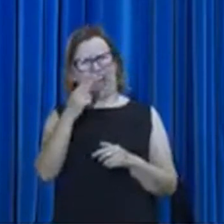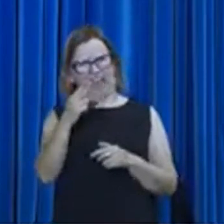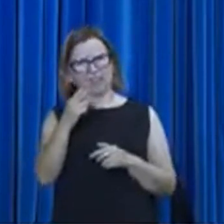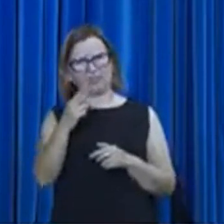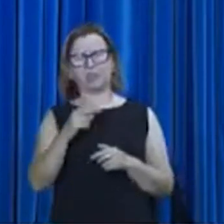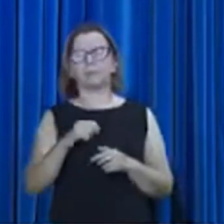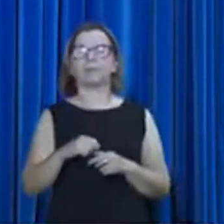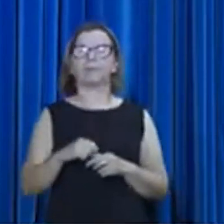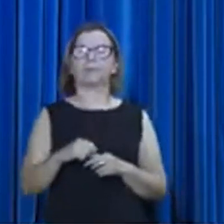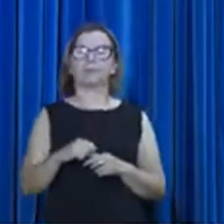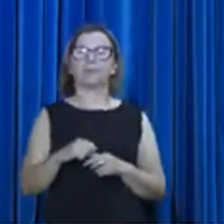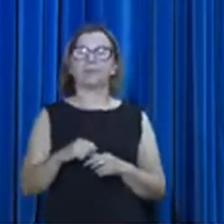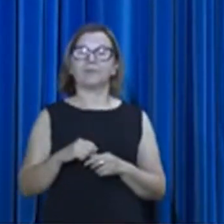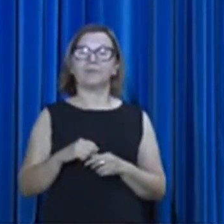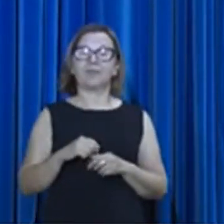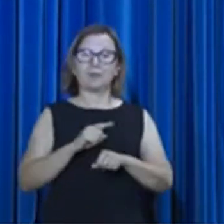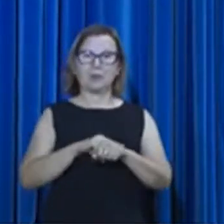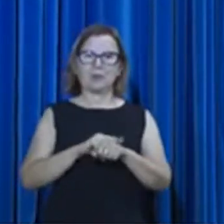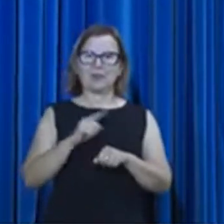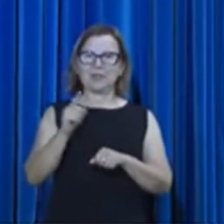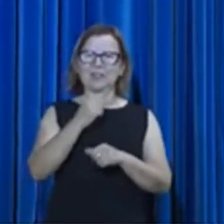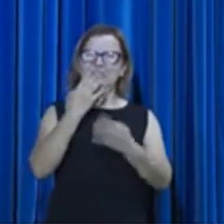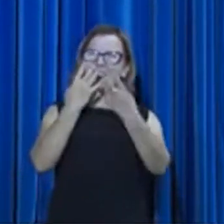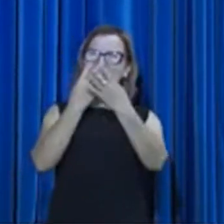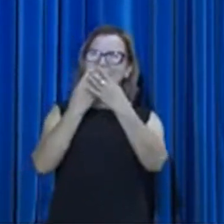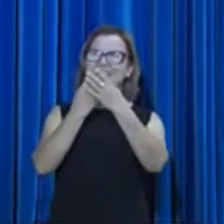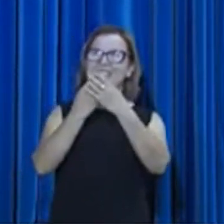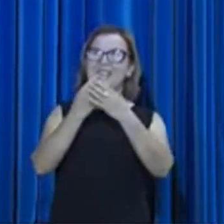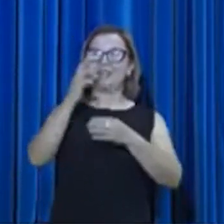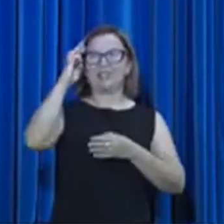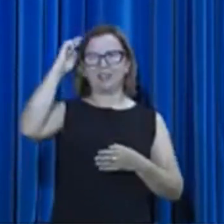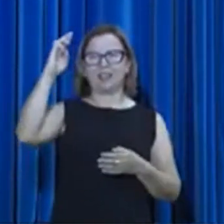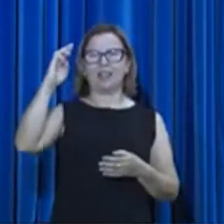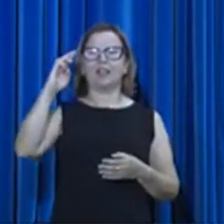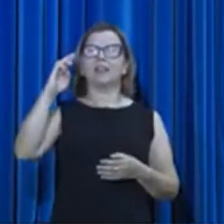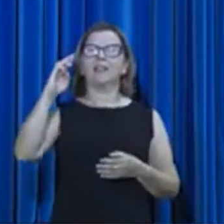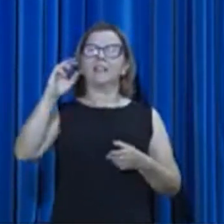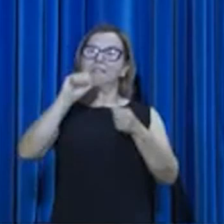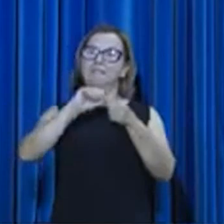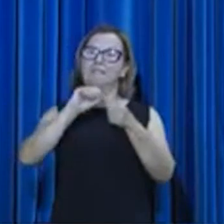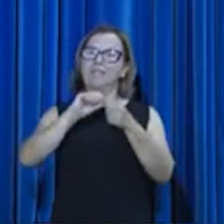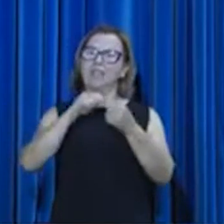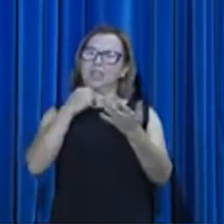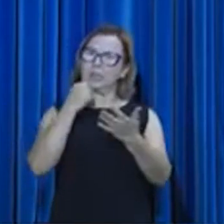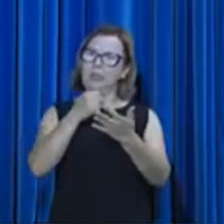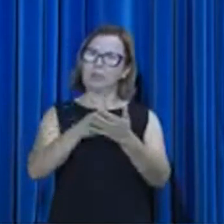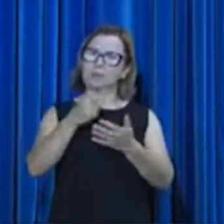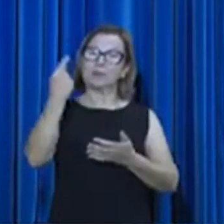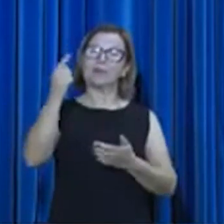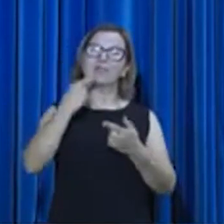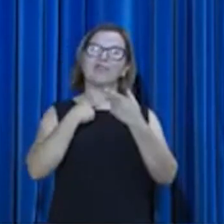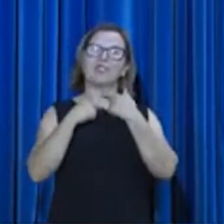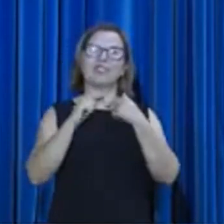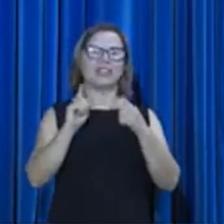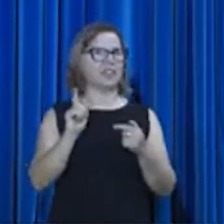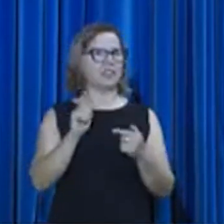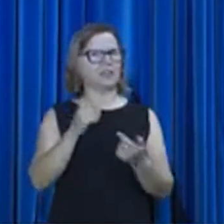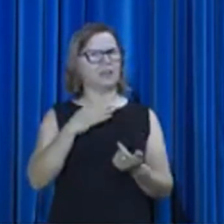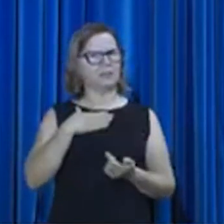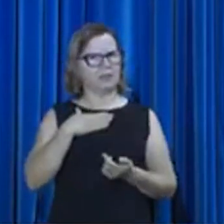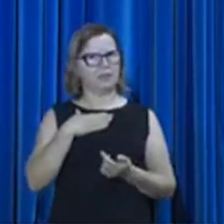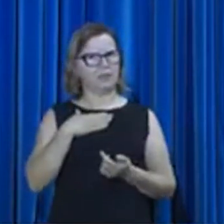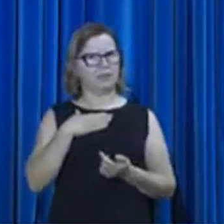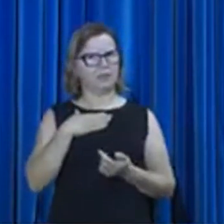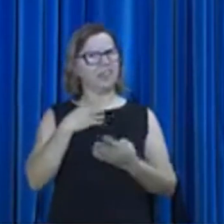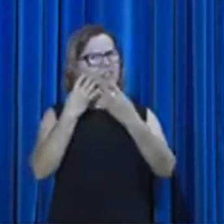nós confessamos diante do Senhor, seja feita a tua vontade, não a minha, nós estamos confessando